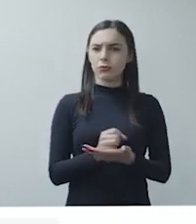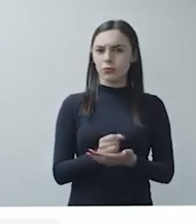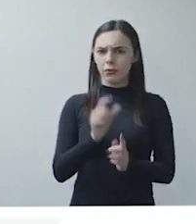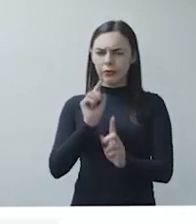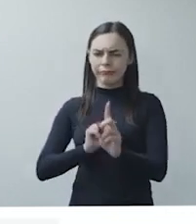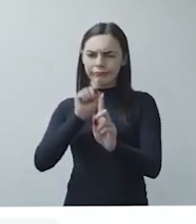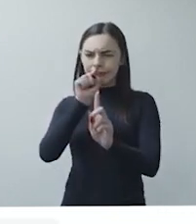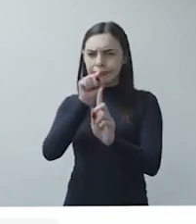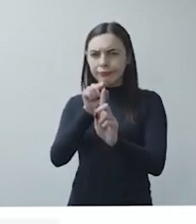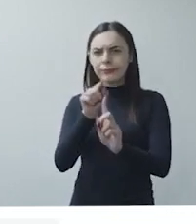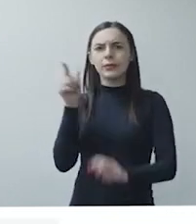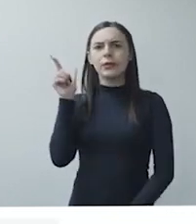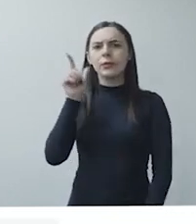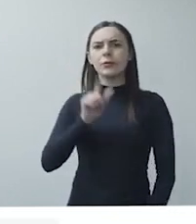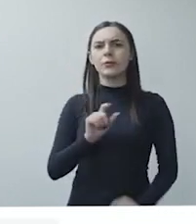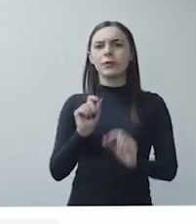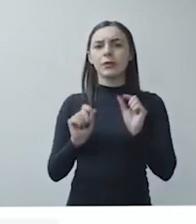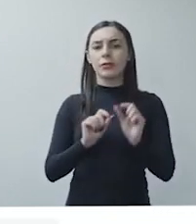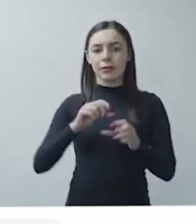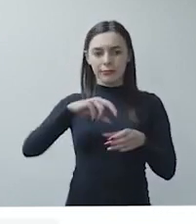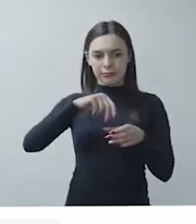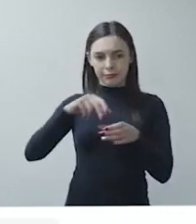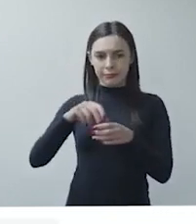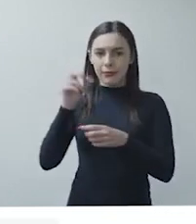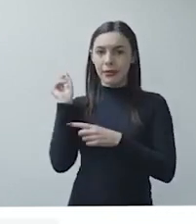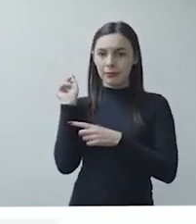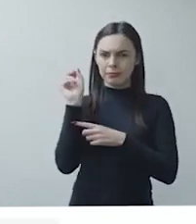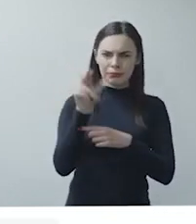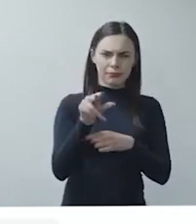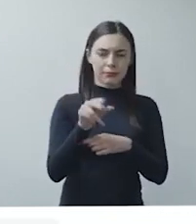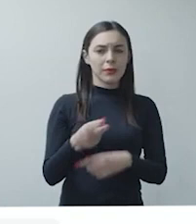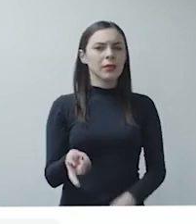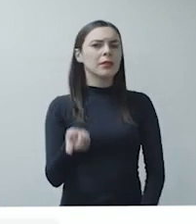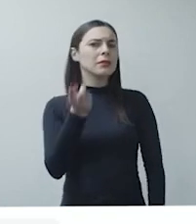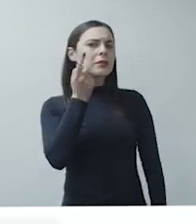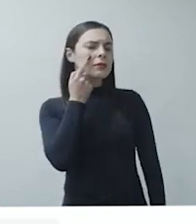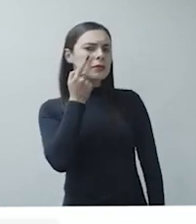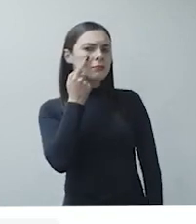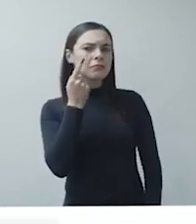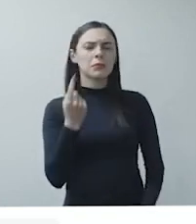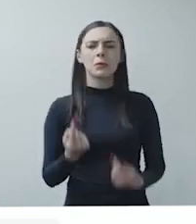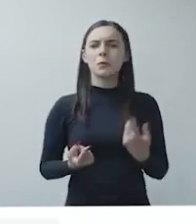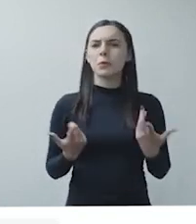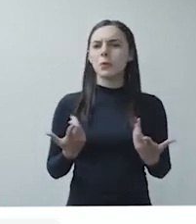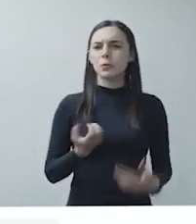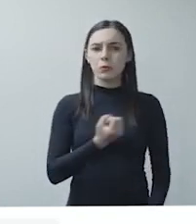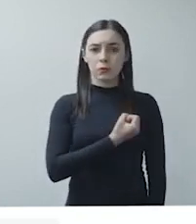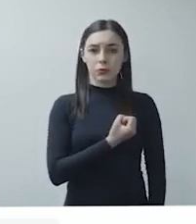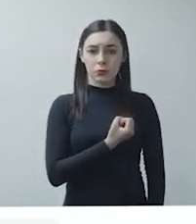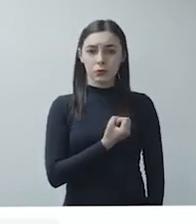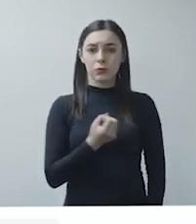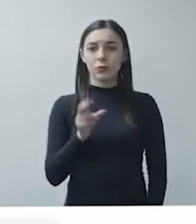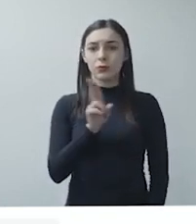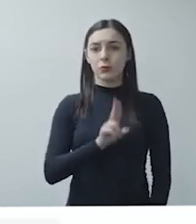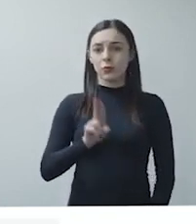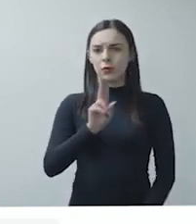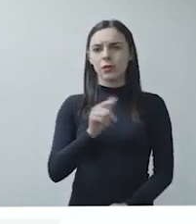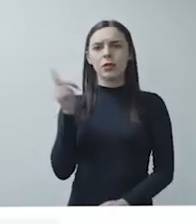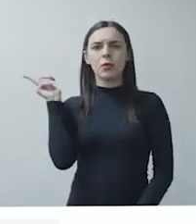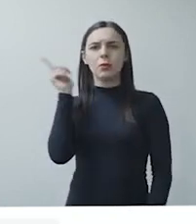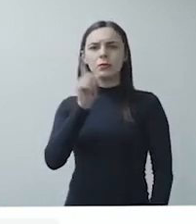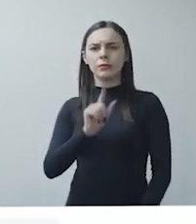no alvo e acertaram as tampinhas. Vamos ver quais foram os números abaixo que